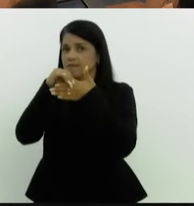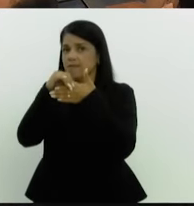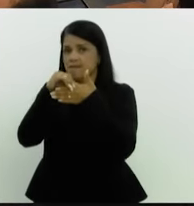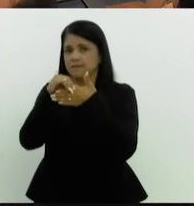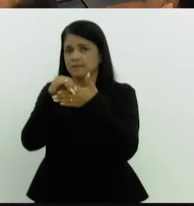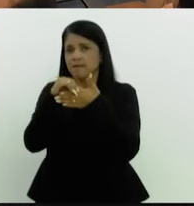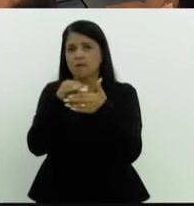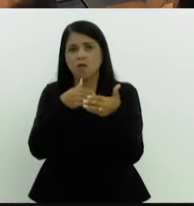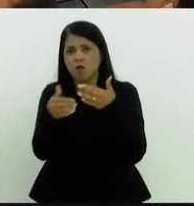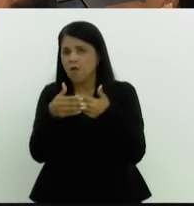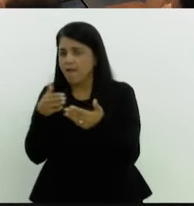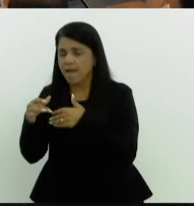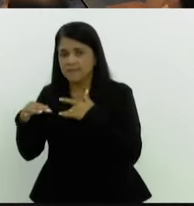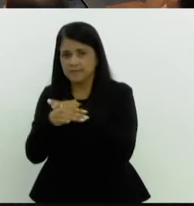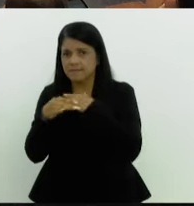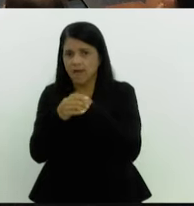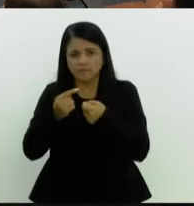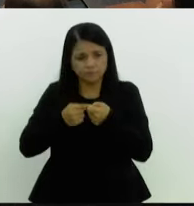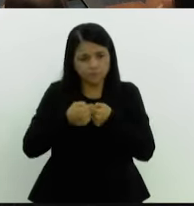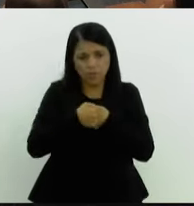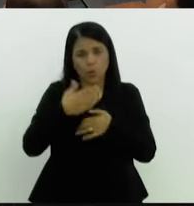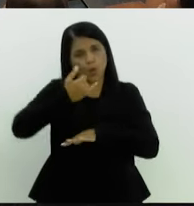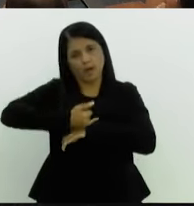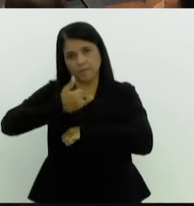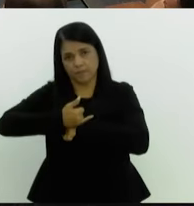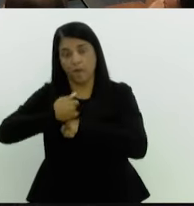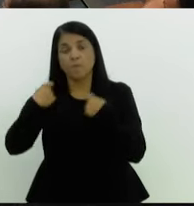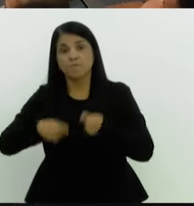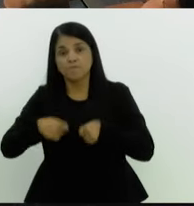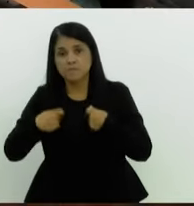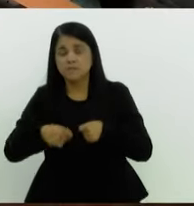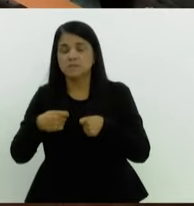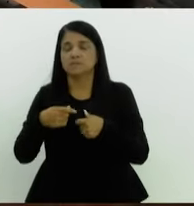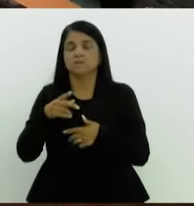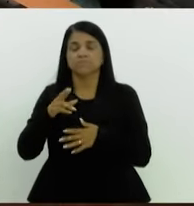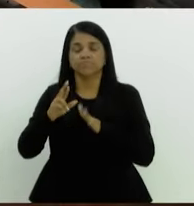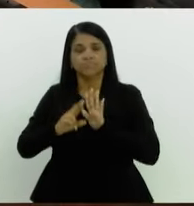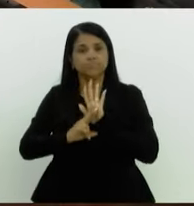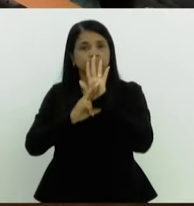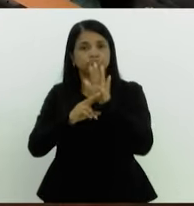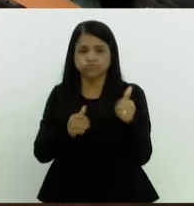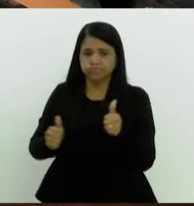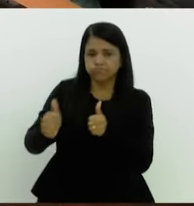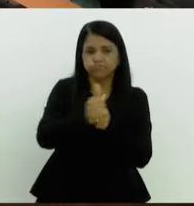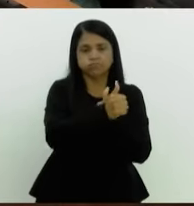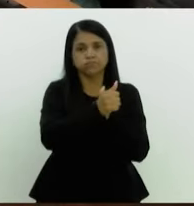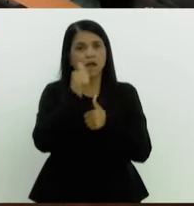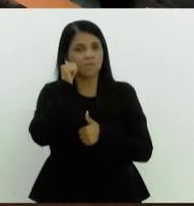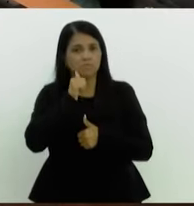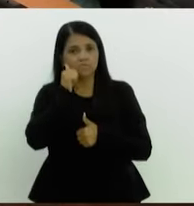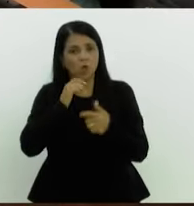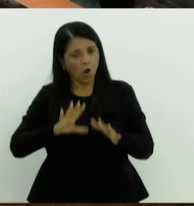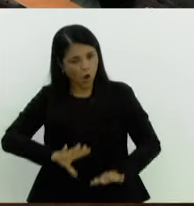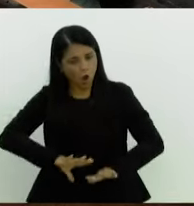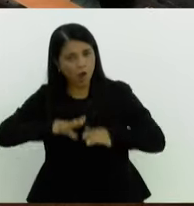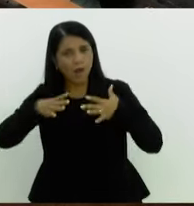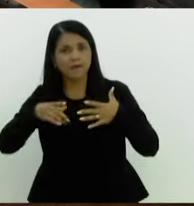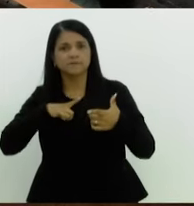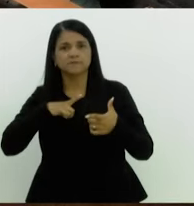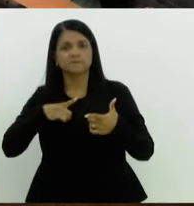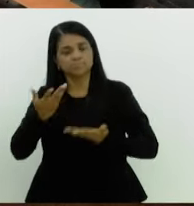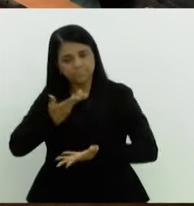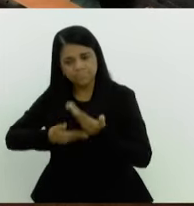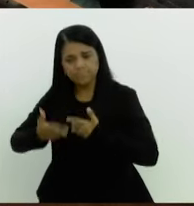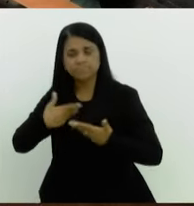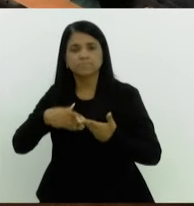qualquer cidade do interior ou da capital que essas lideranças femininas tenham o coragem consigam compatibilizar a sua vida pessoal